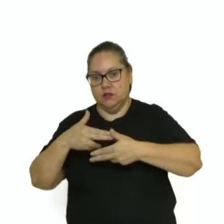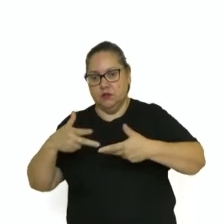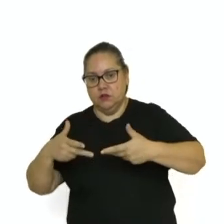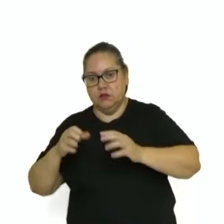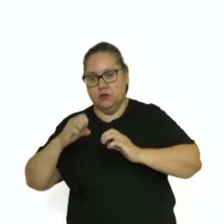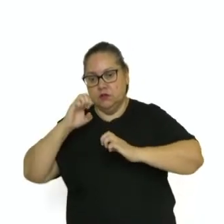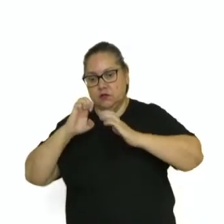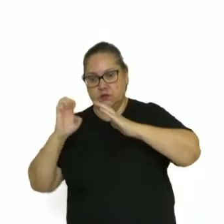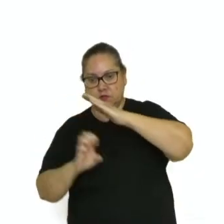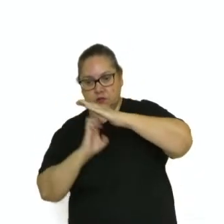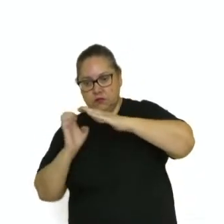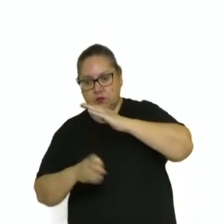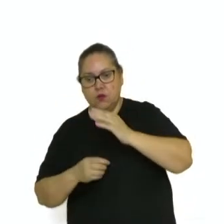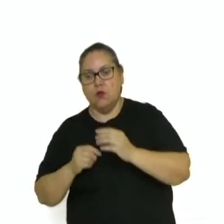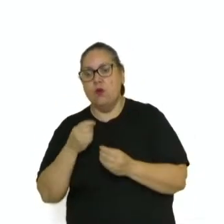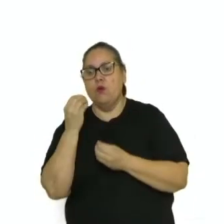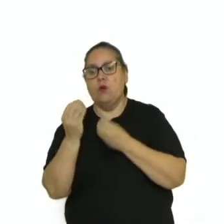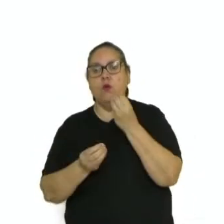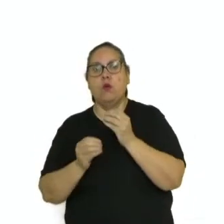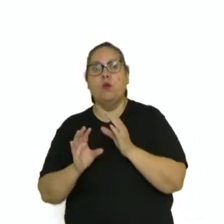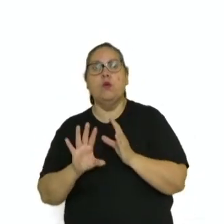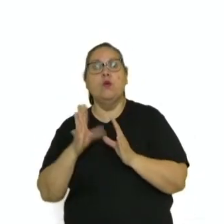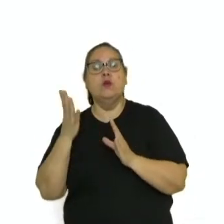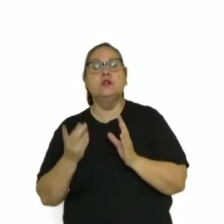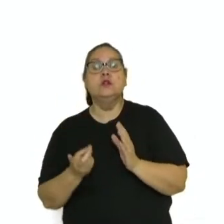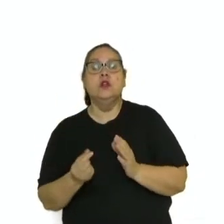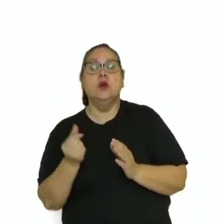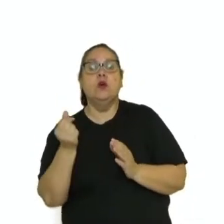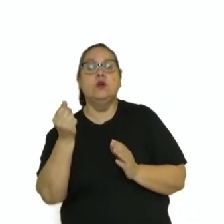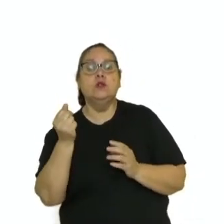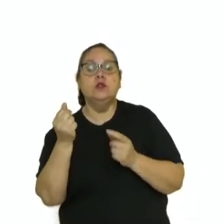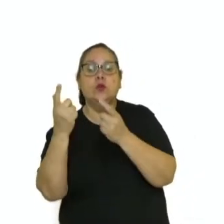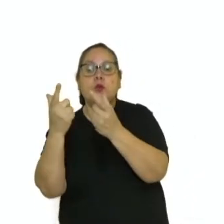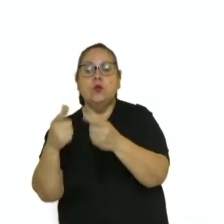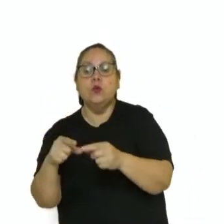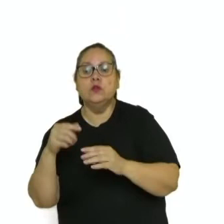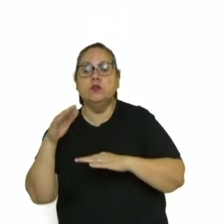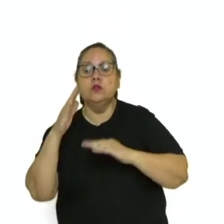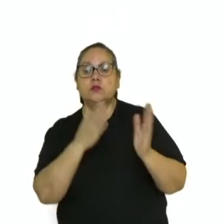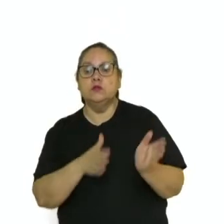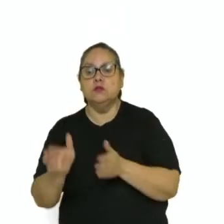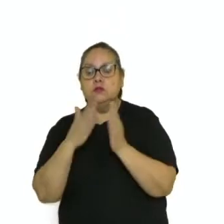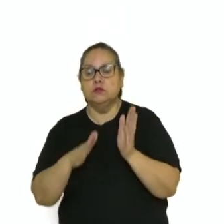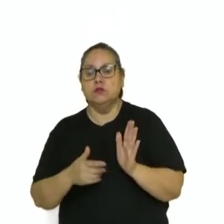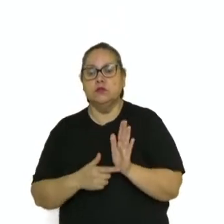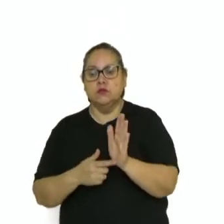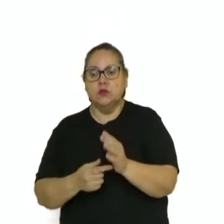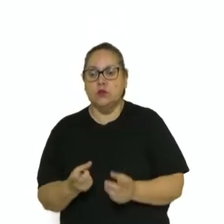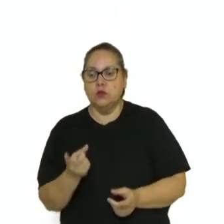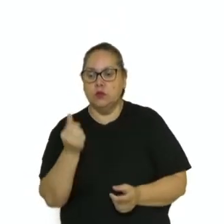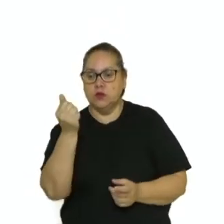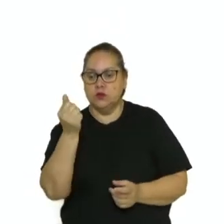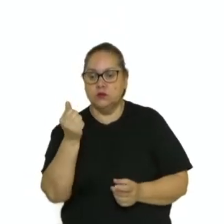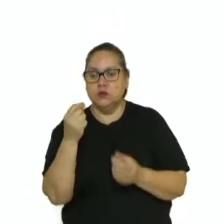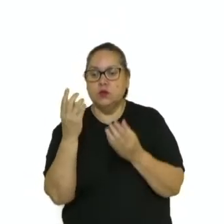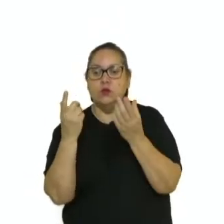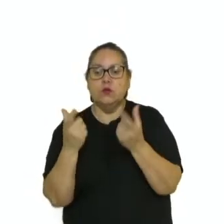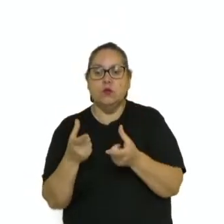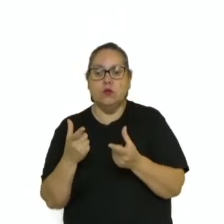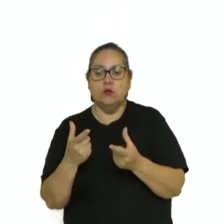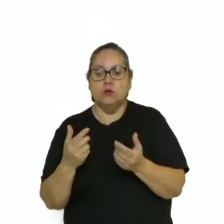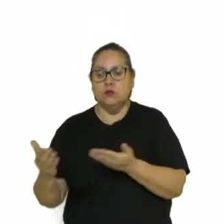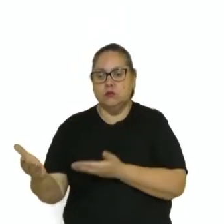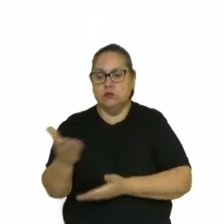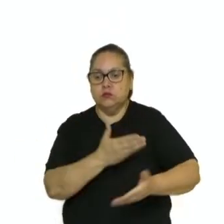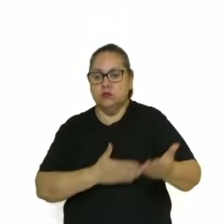que decidem como, quando, quanto e onde produzir, estabelecendo o preço e as condições de circulação de